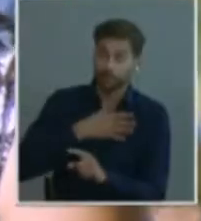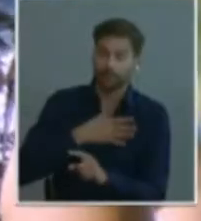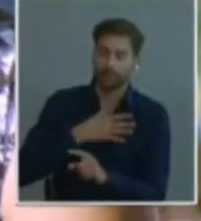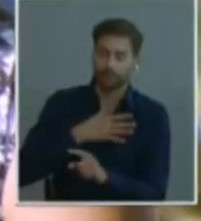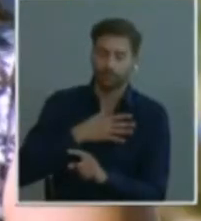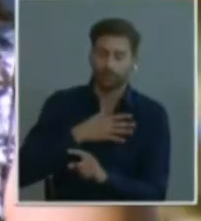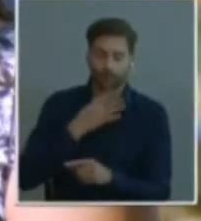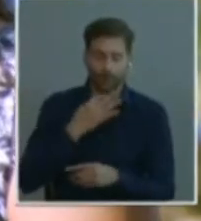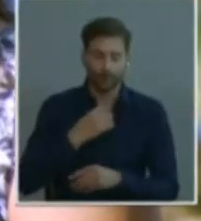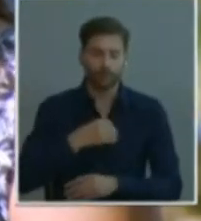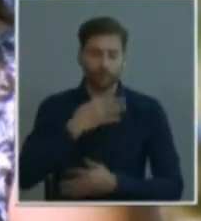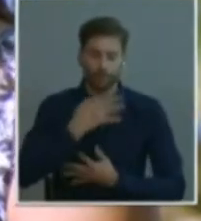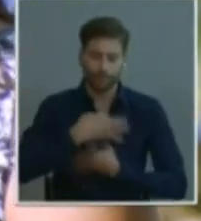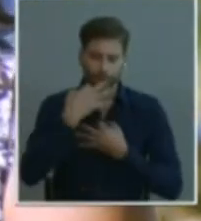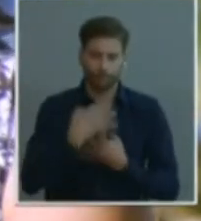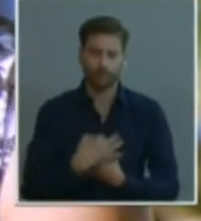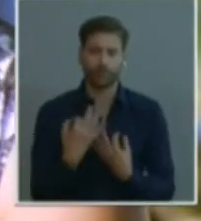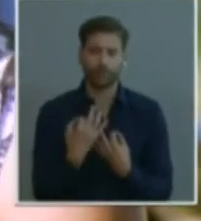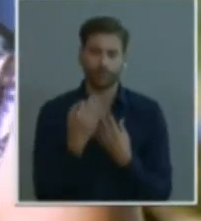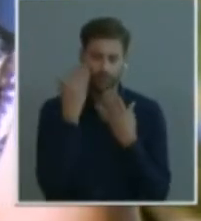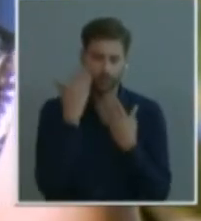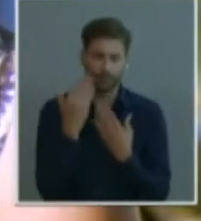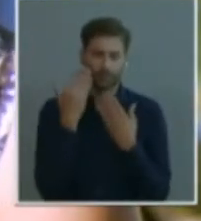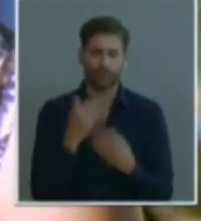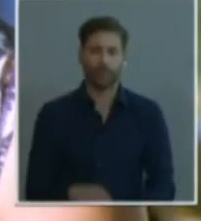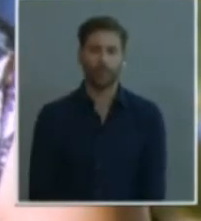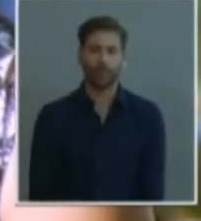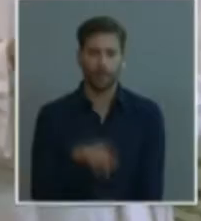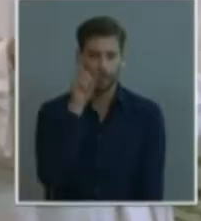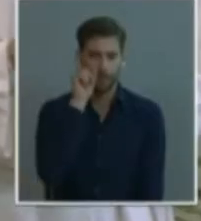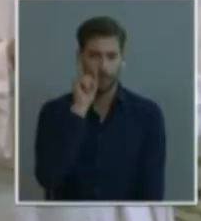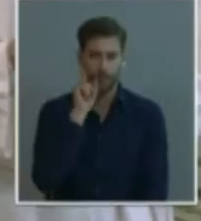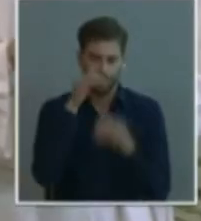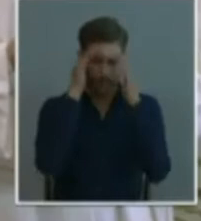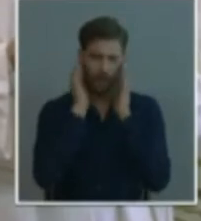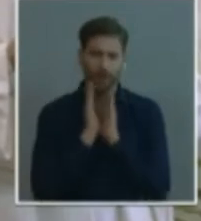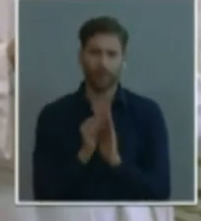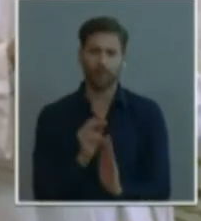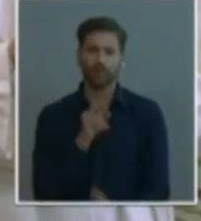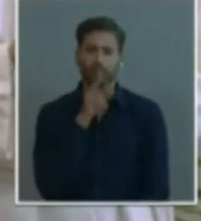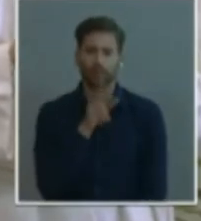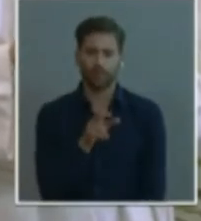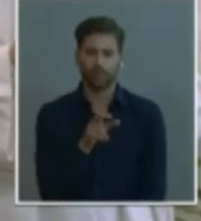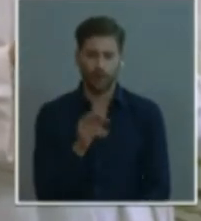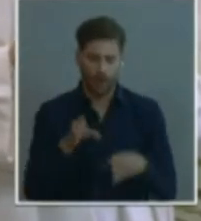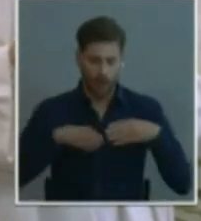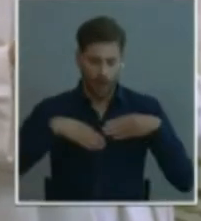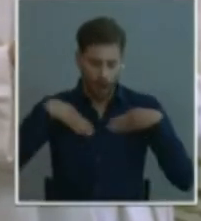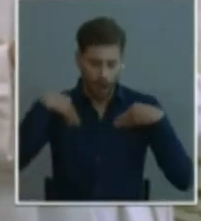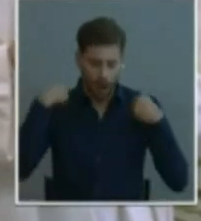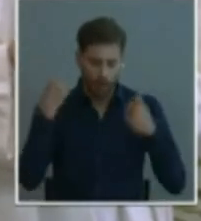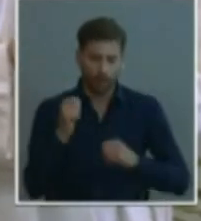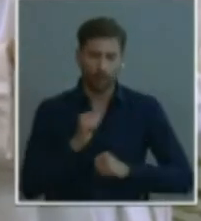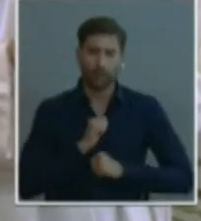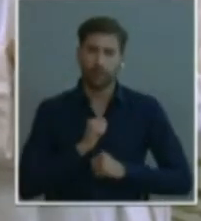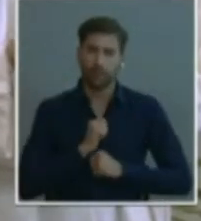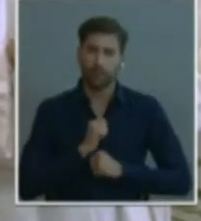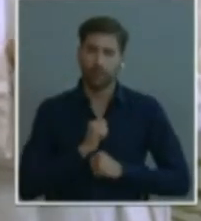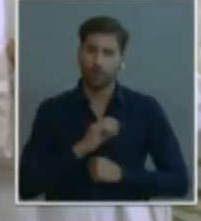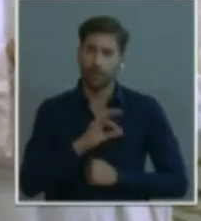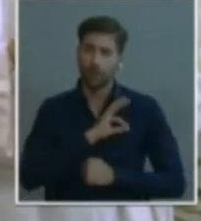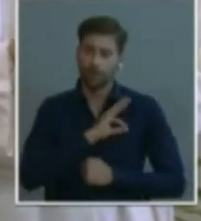Senhor. Maria disse então: A minha alma glorifica o